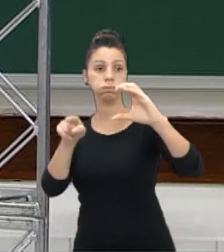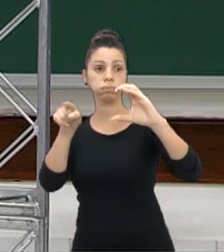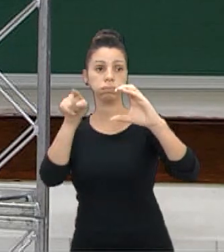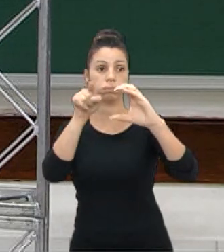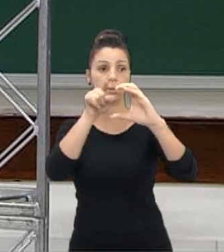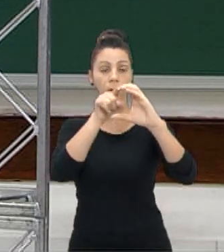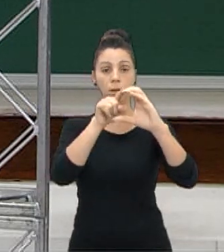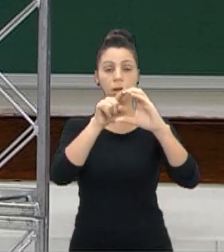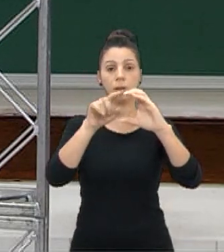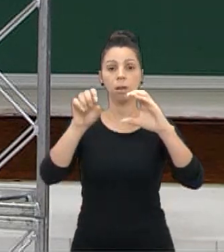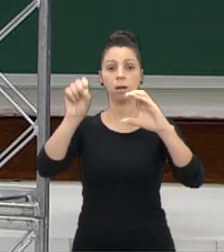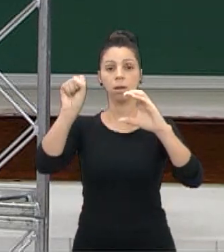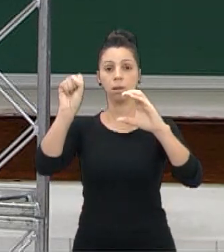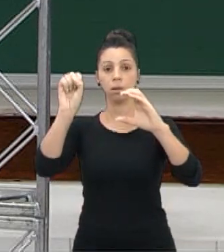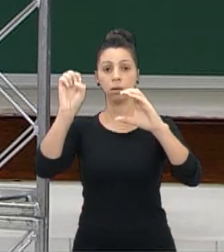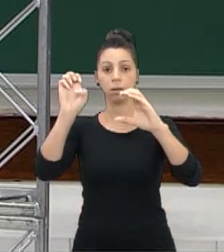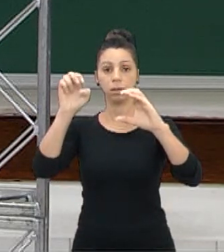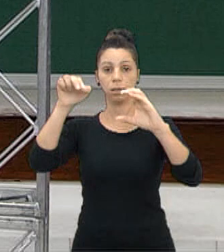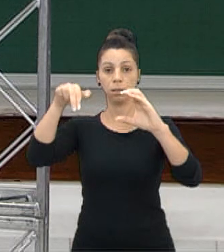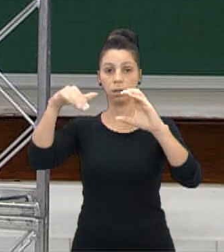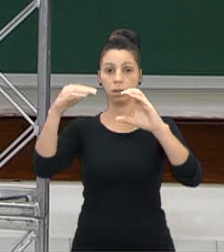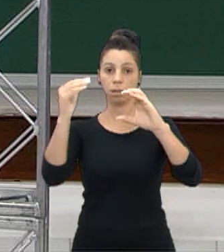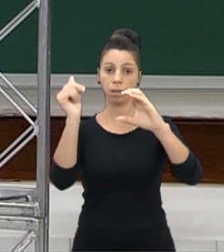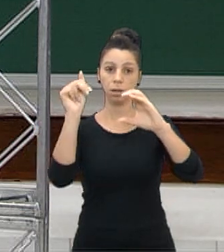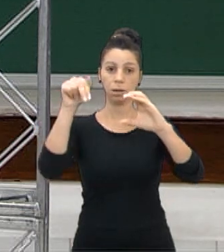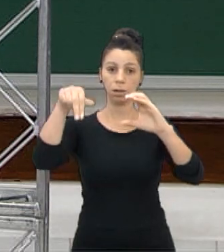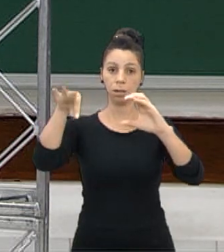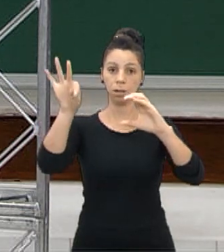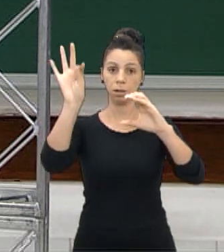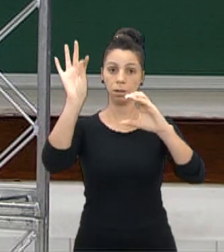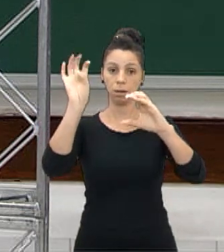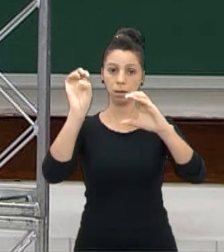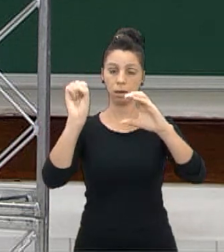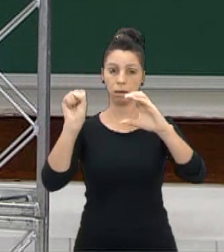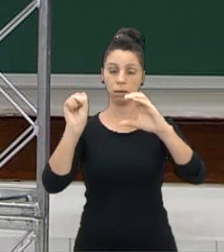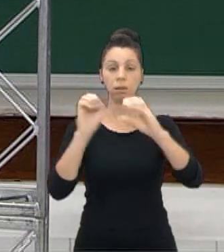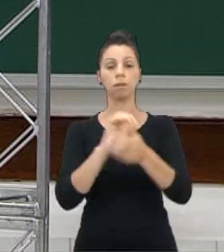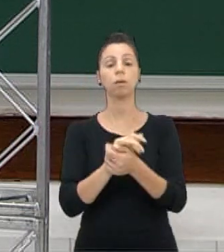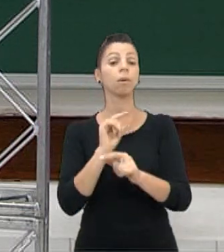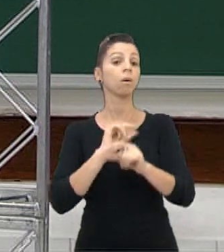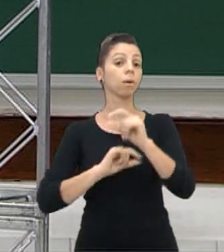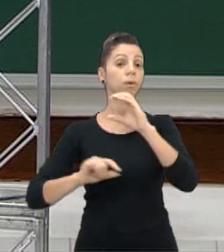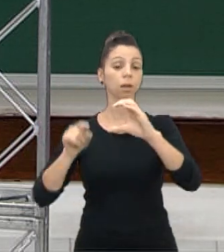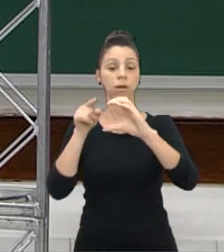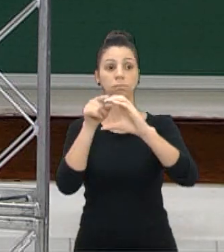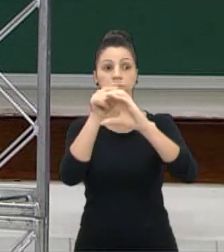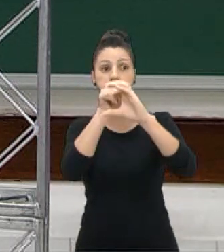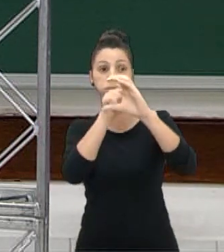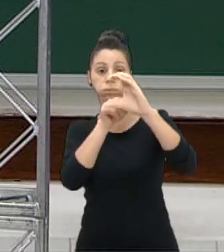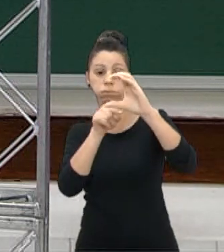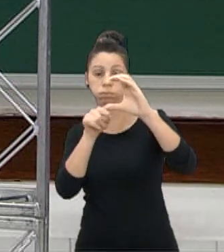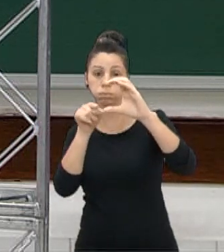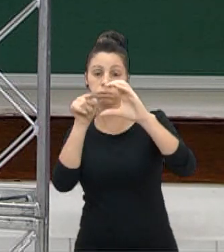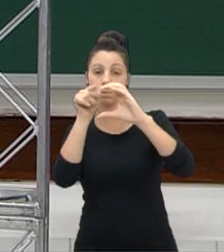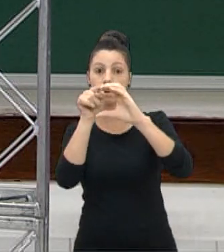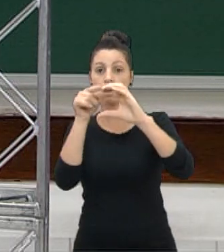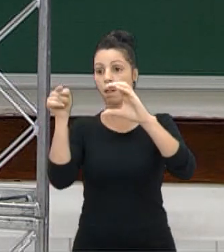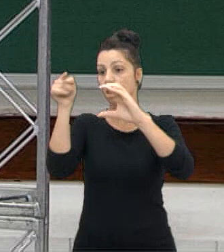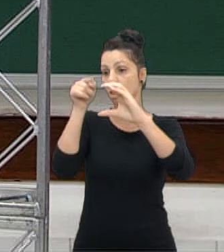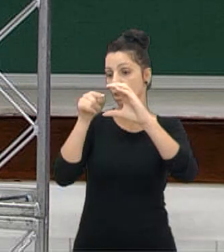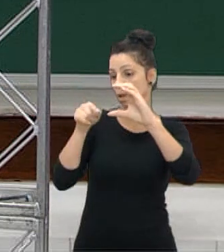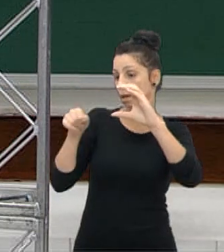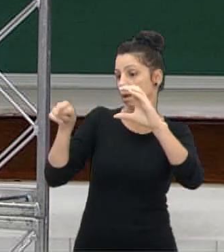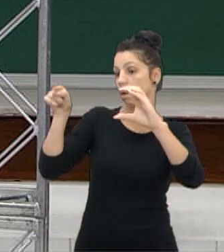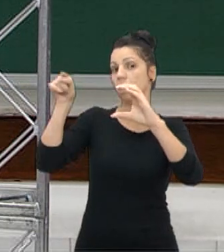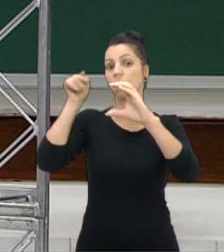secantes. Nas circunferências secantes, uma circunferência passa pela outra, ok? É o estilo de